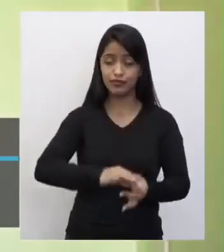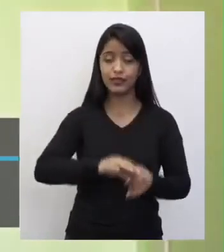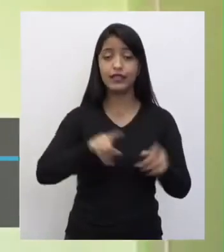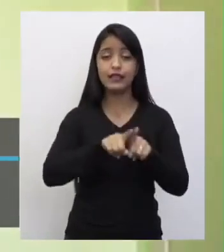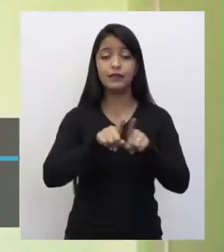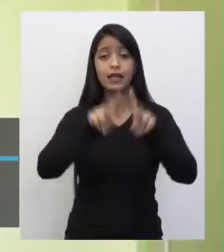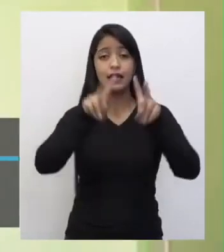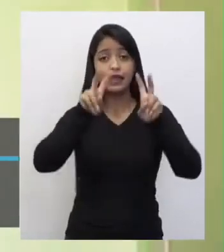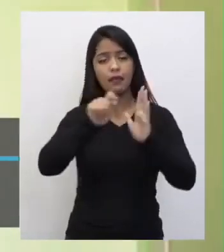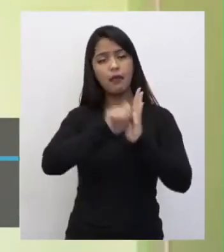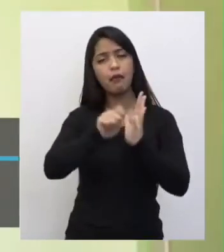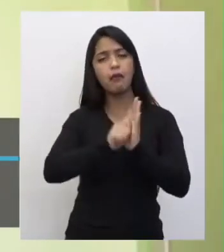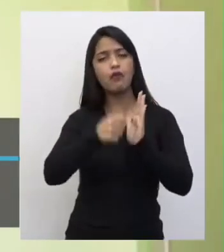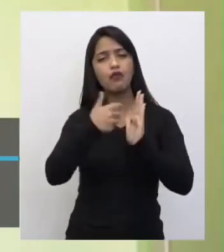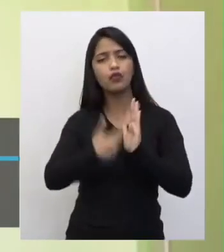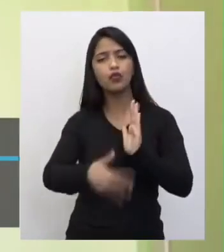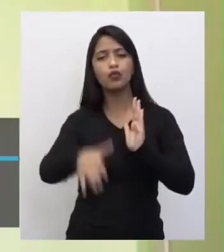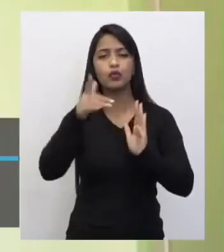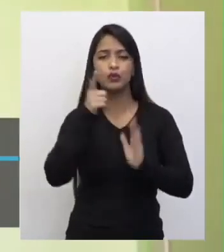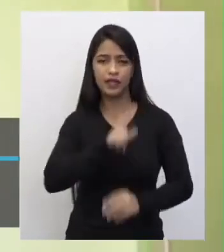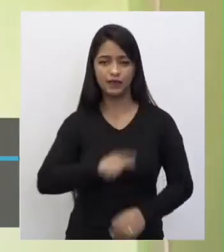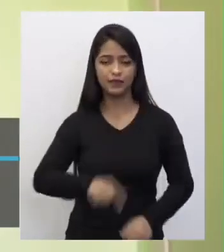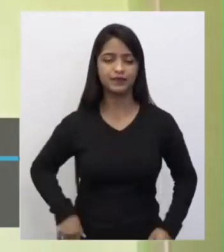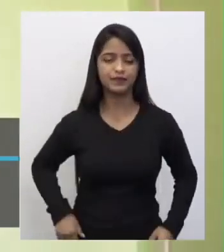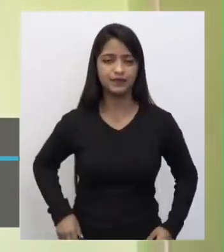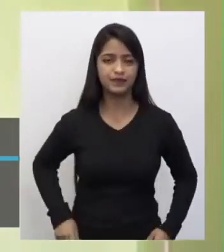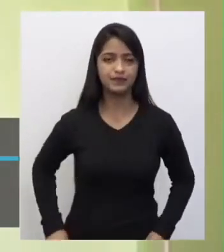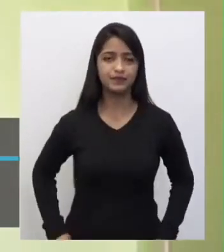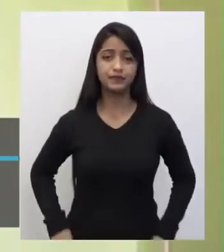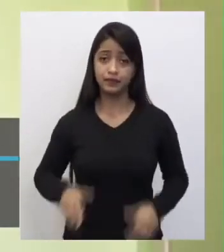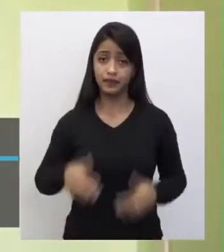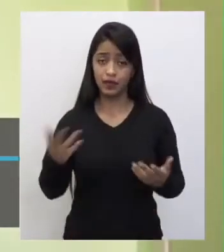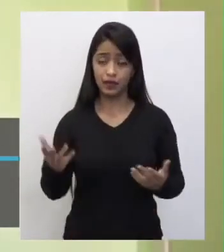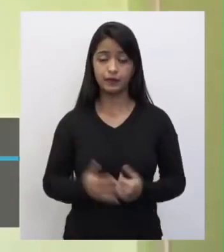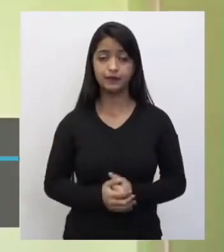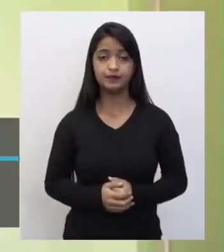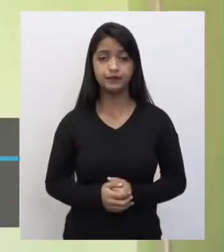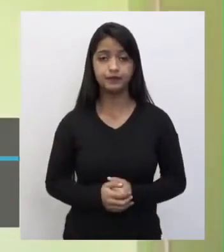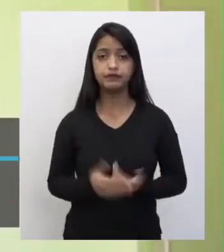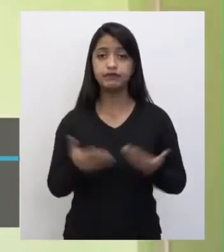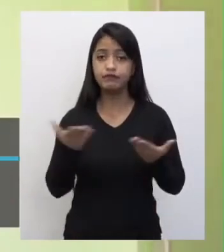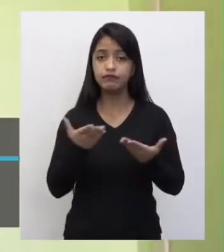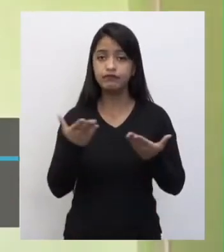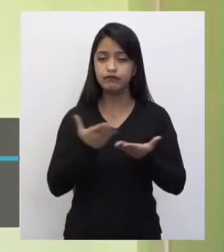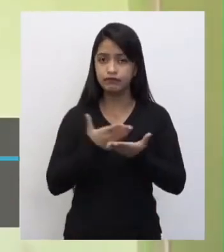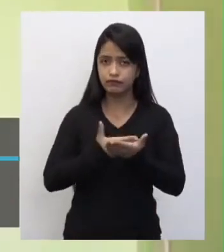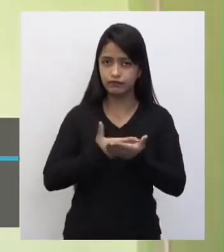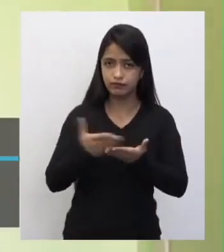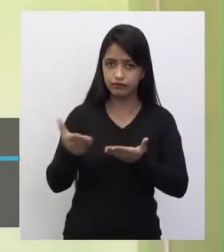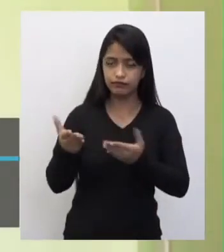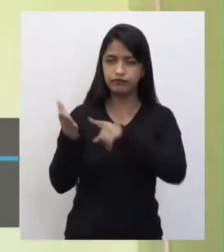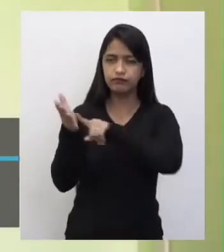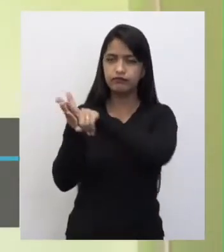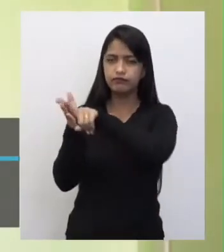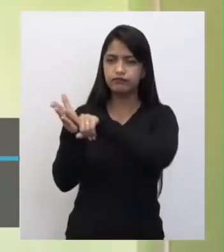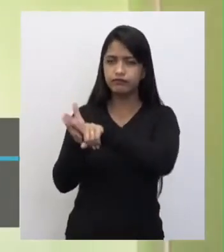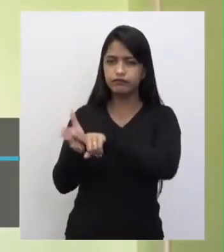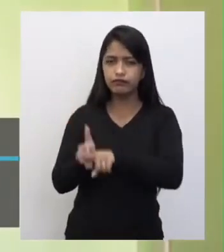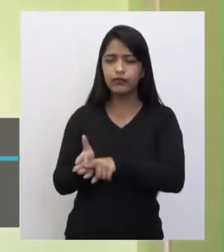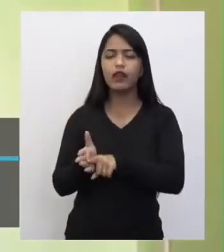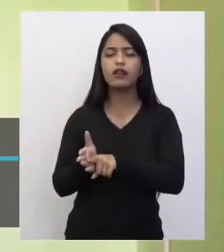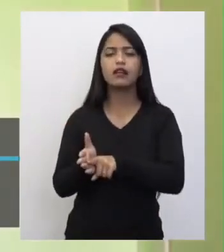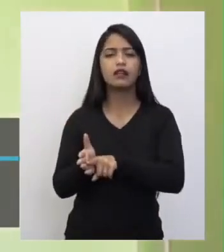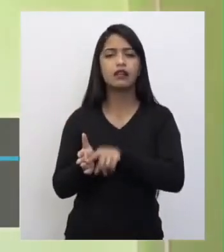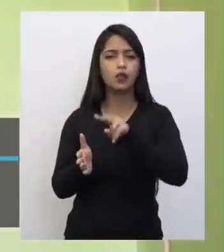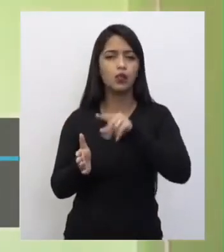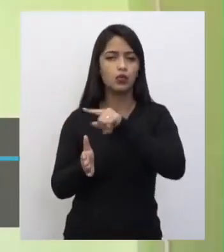tá? Então, nesse primeiro momento, nós estamos verificando, né, a importância dessa